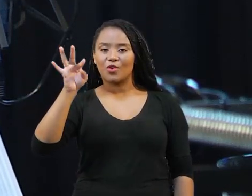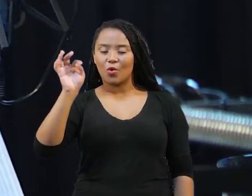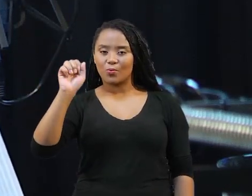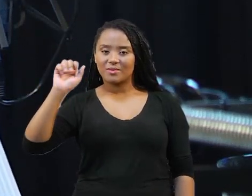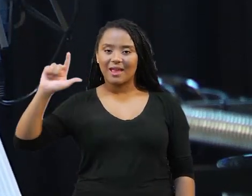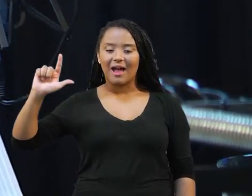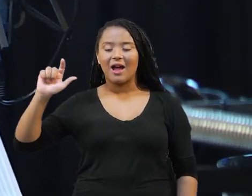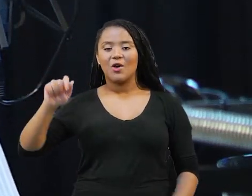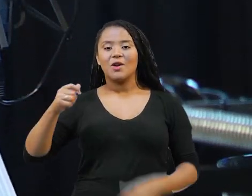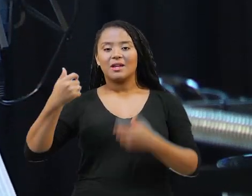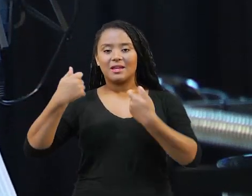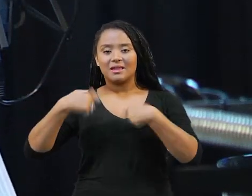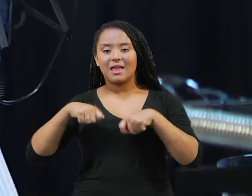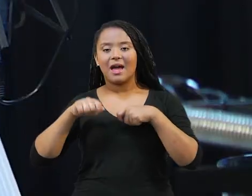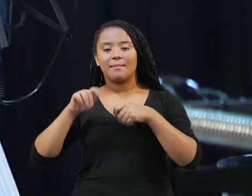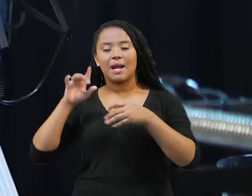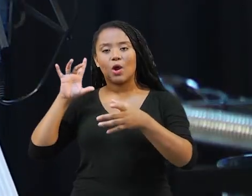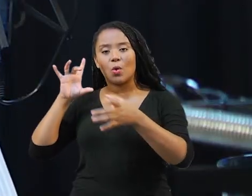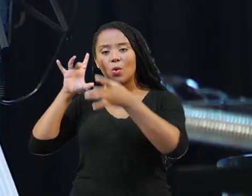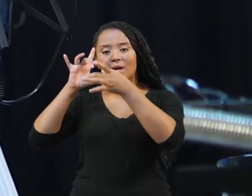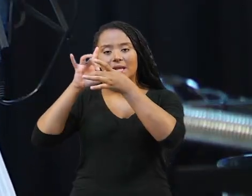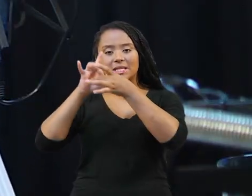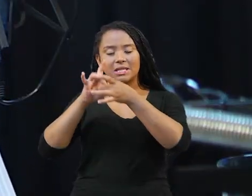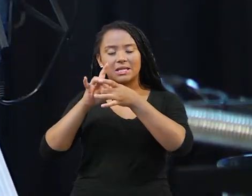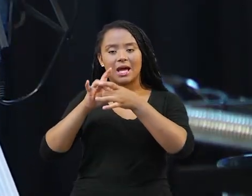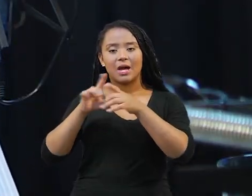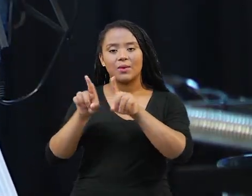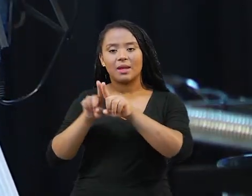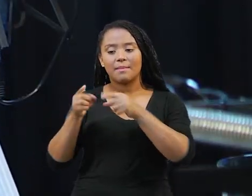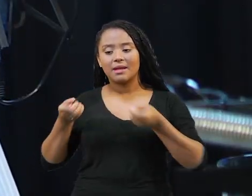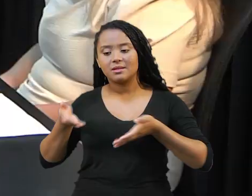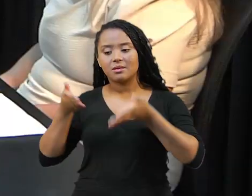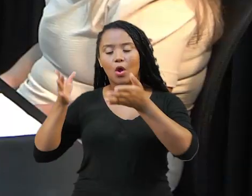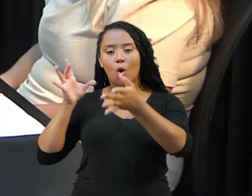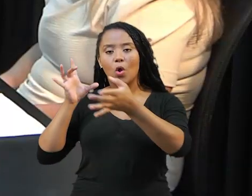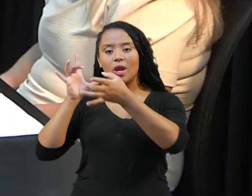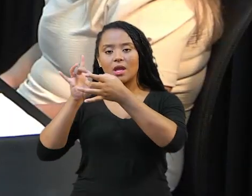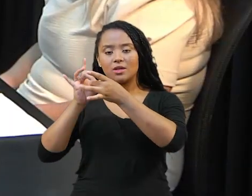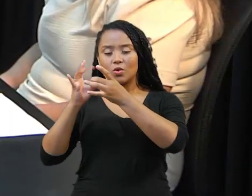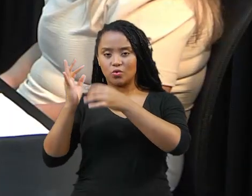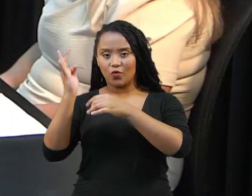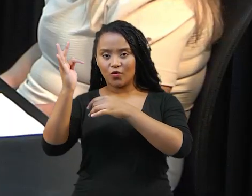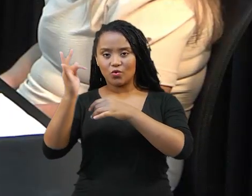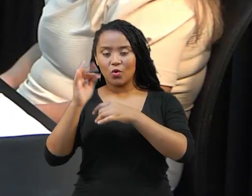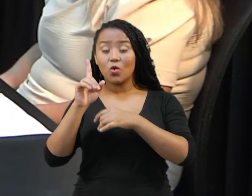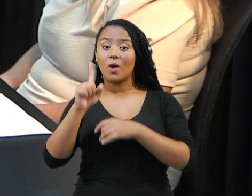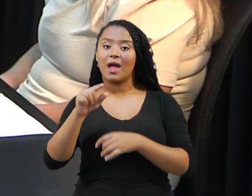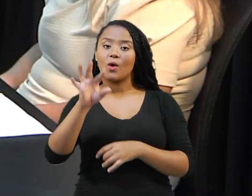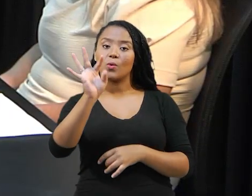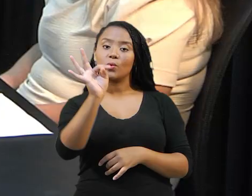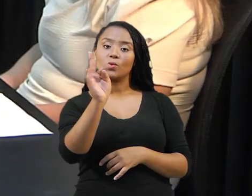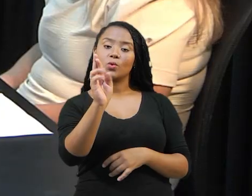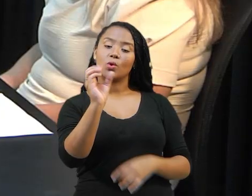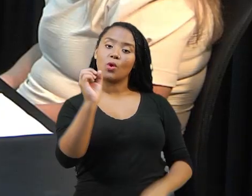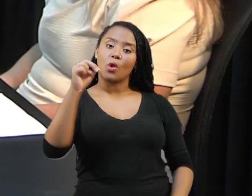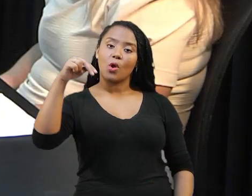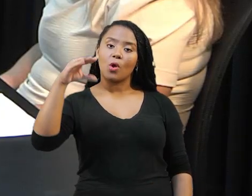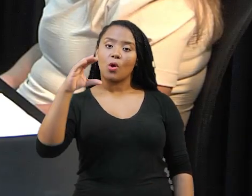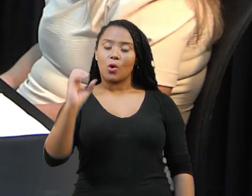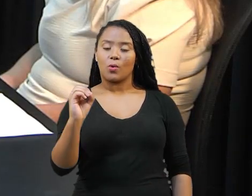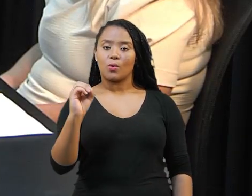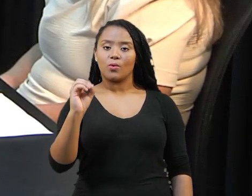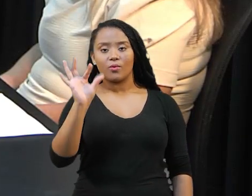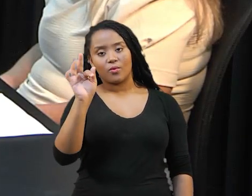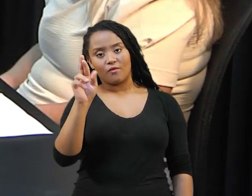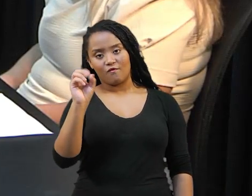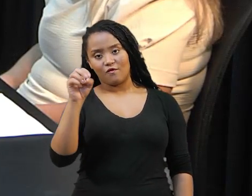manter conexões e estimular conexões futuras, é o tronco cerebral, que é a parte mais primitiva do cérebro. Aliás, 80%